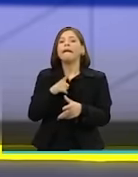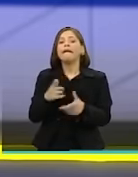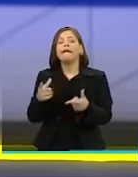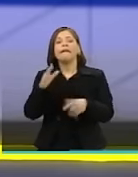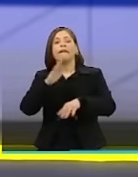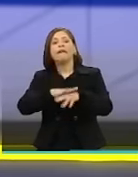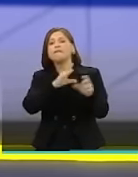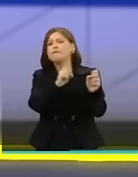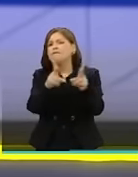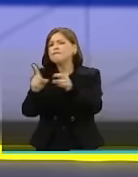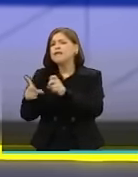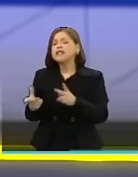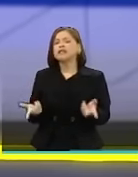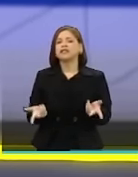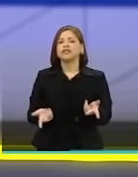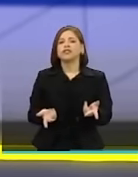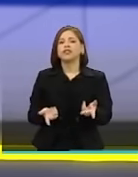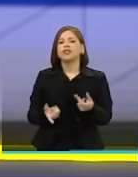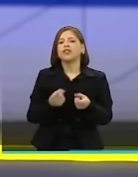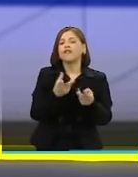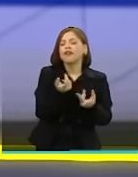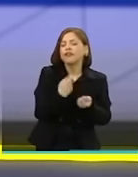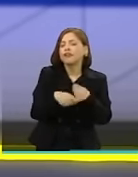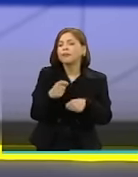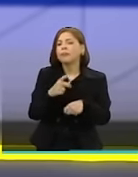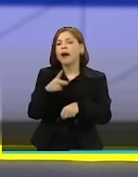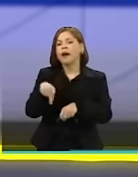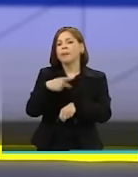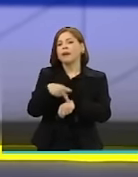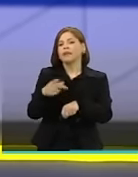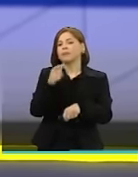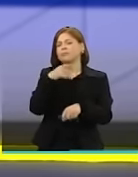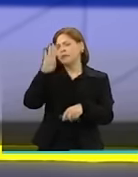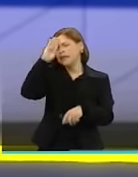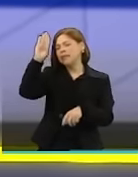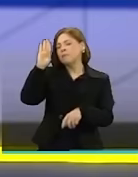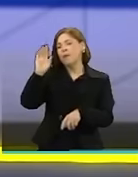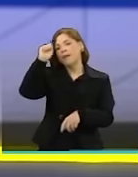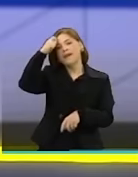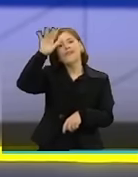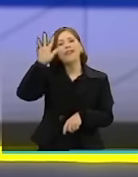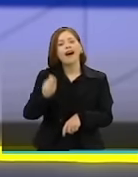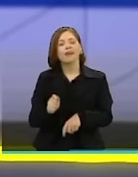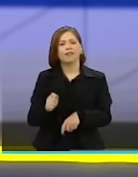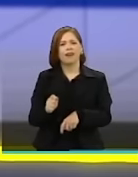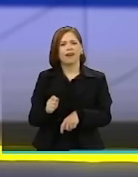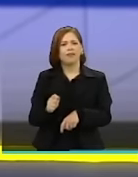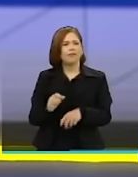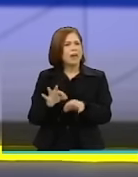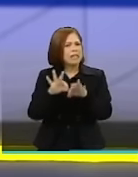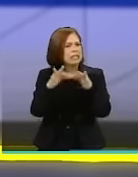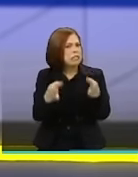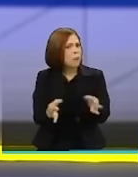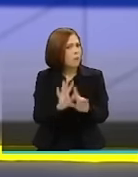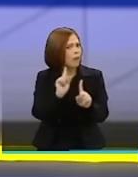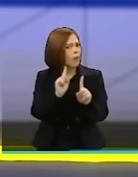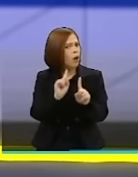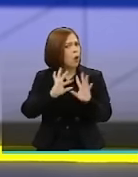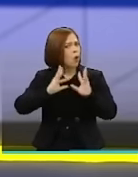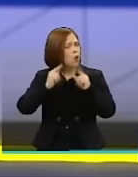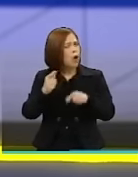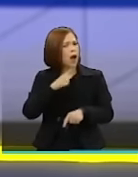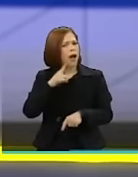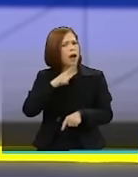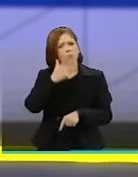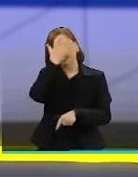celular é vendido, é contrabandeado para países, principalmente da África. Então, não é um crime qualquer. Tudo que